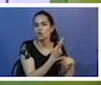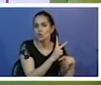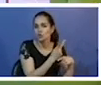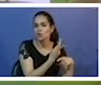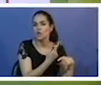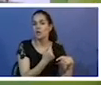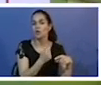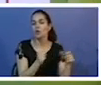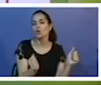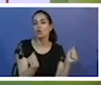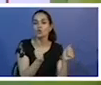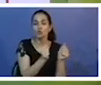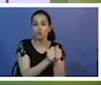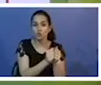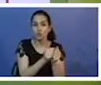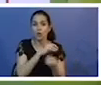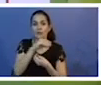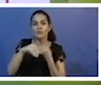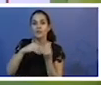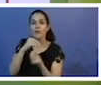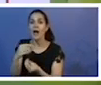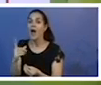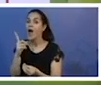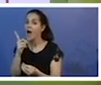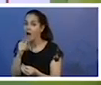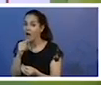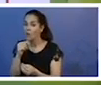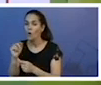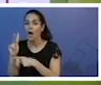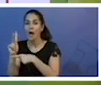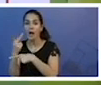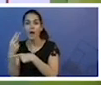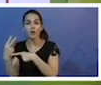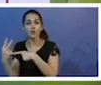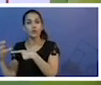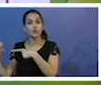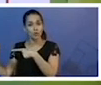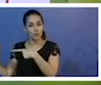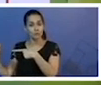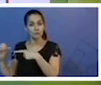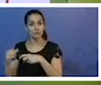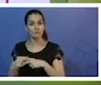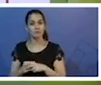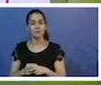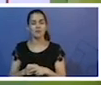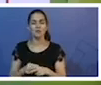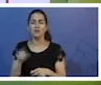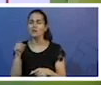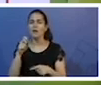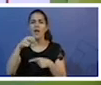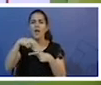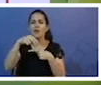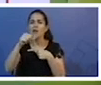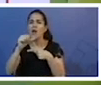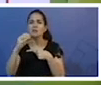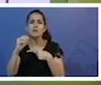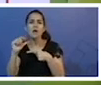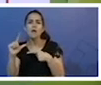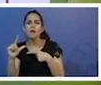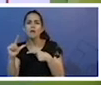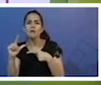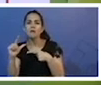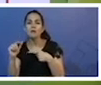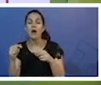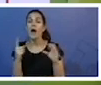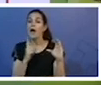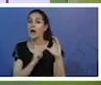OH e eles se uniram e formaram uma molécula de água. O que sobrou foi o NaCl. A parte do cátion veio